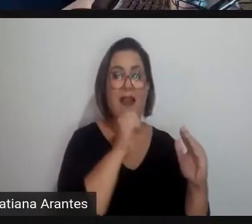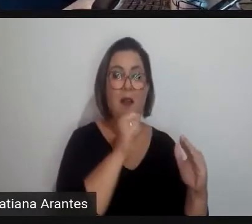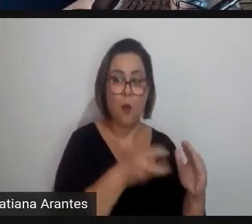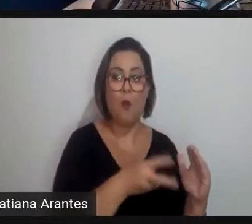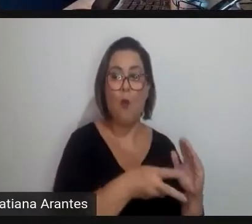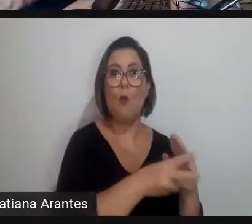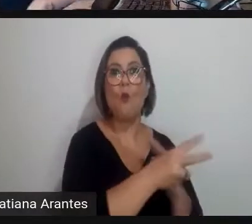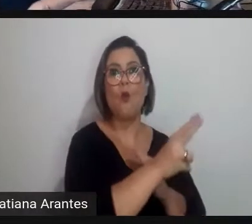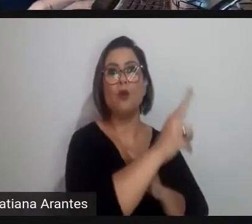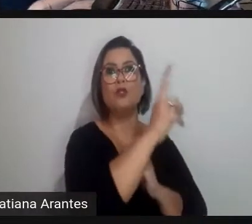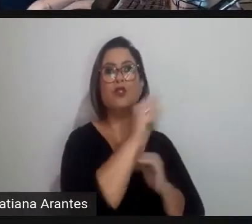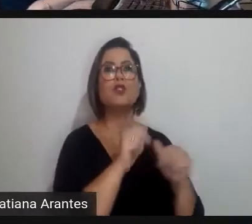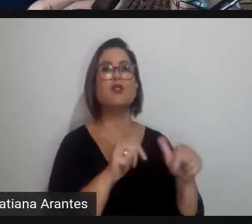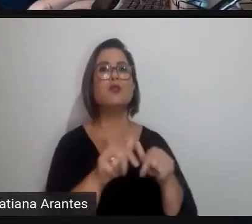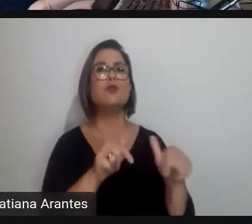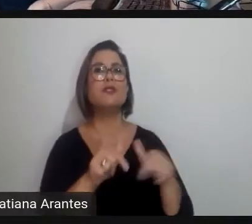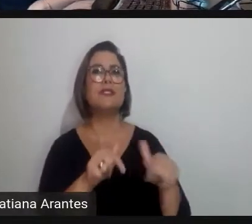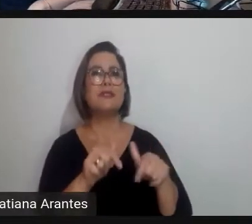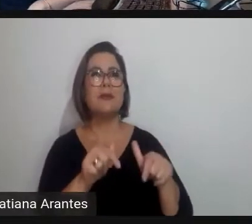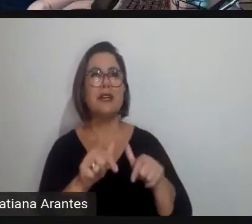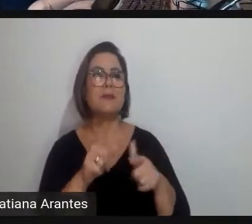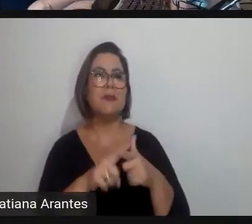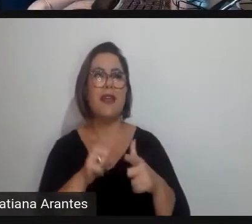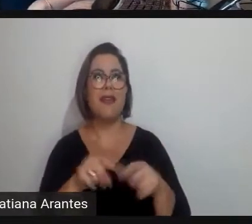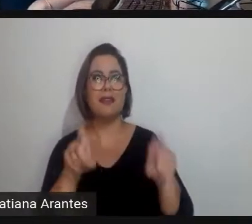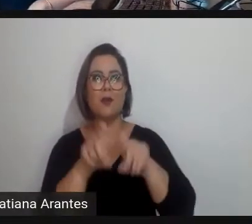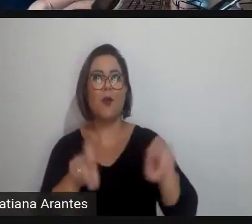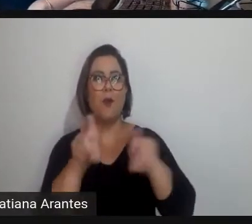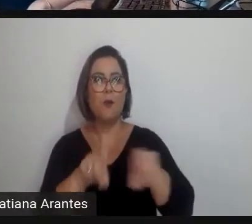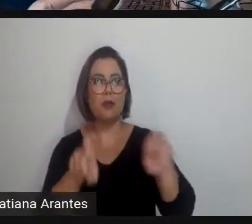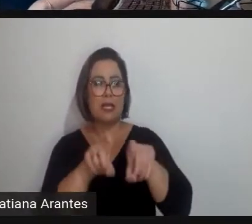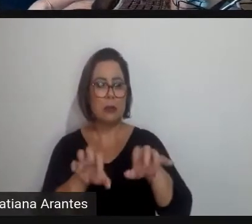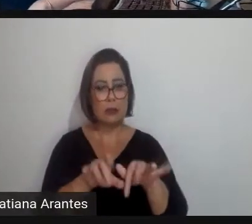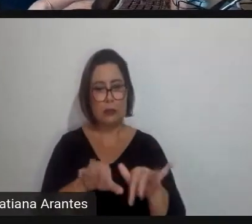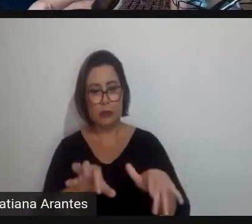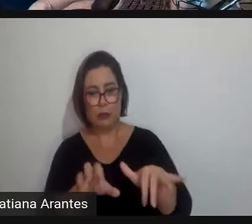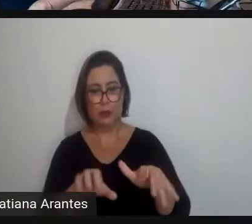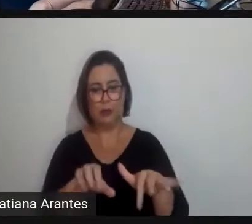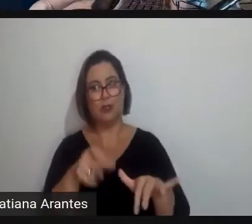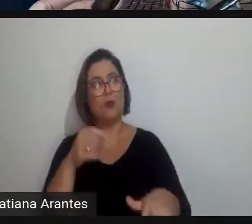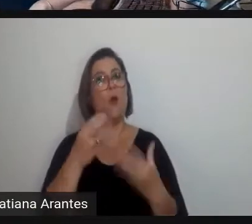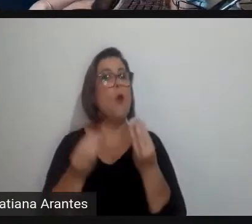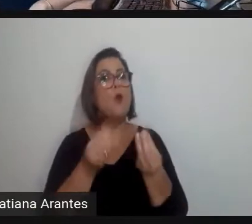toda e pensando em como solucionar.